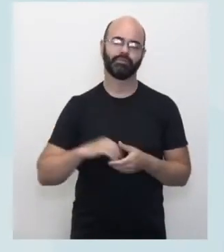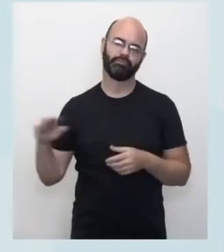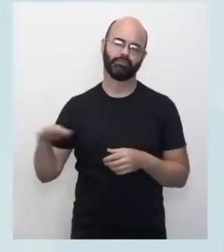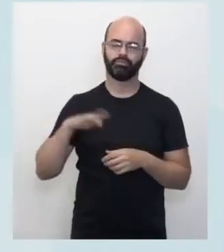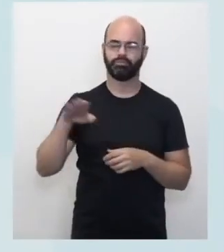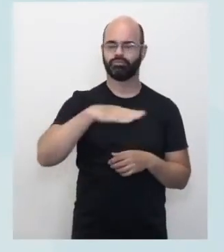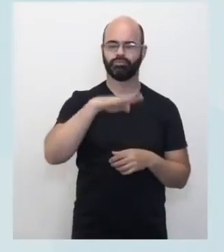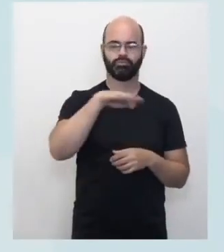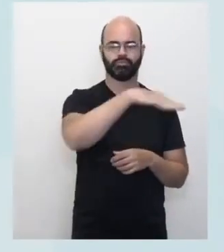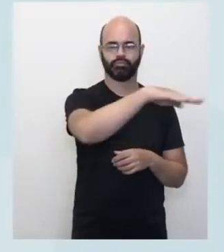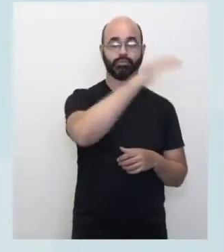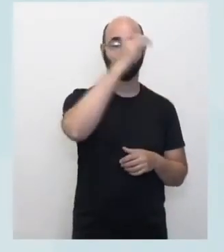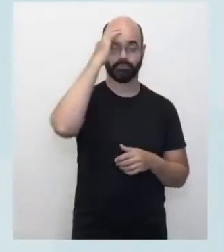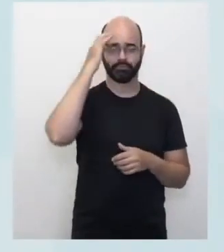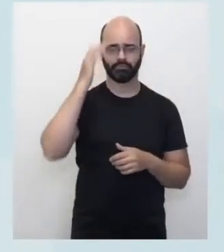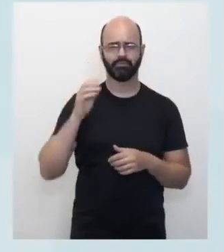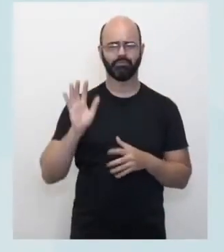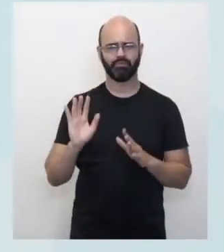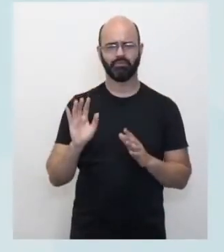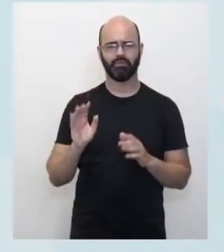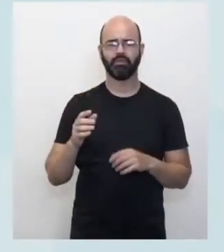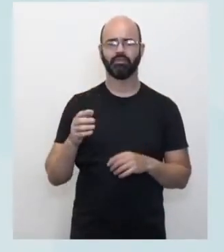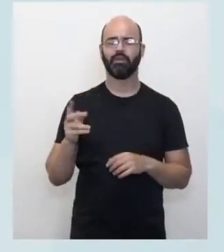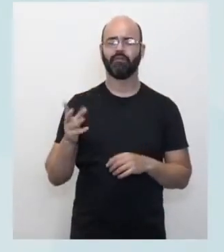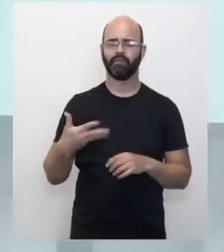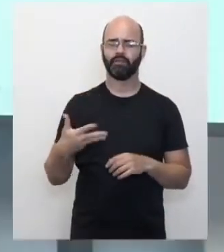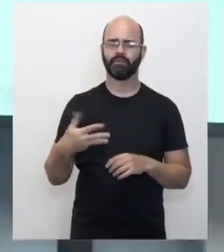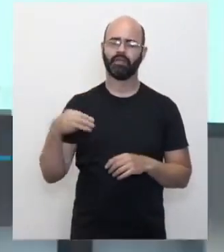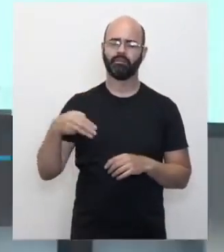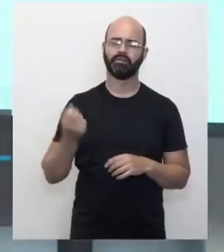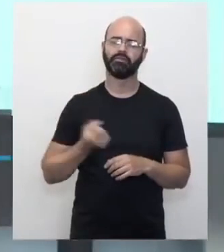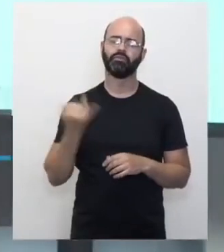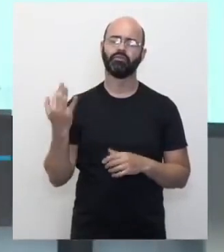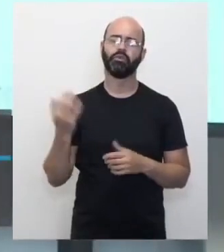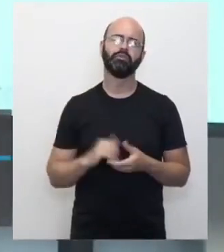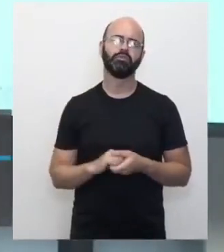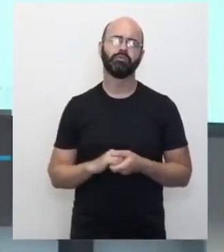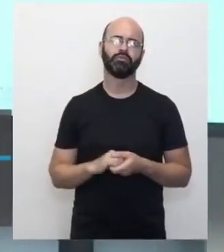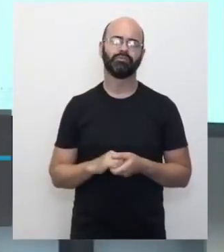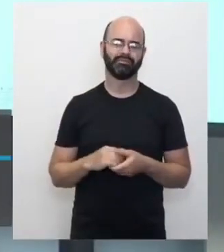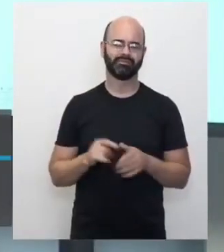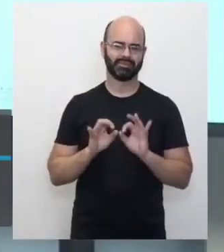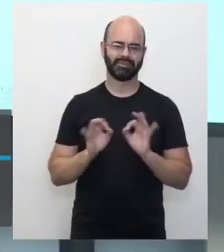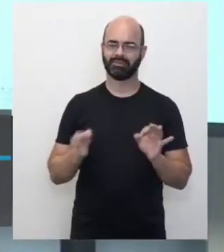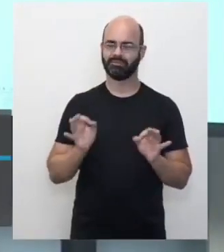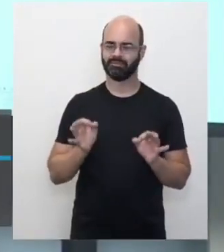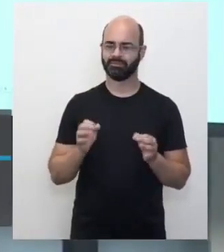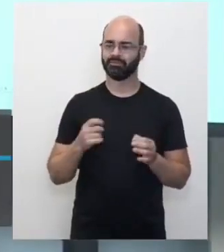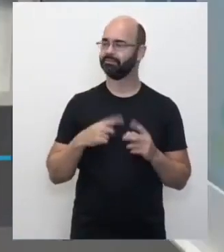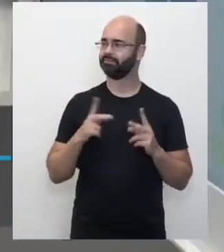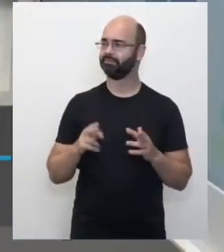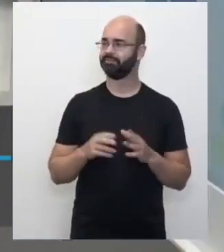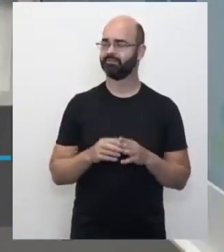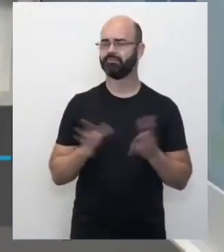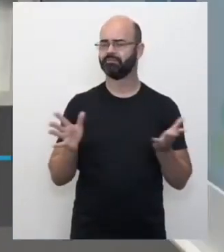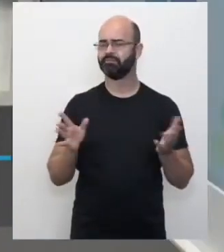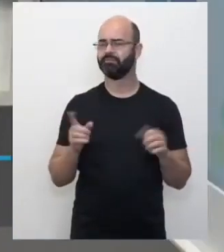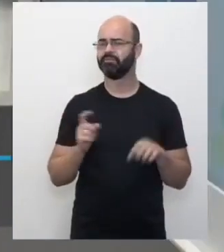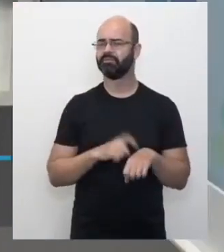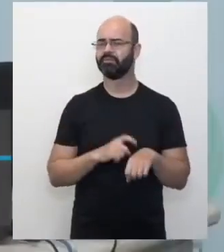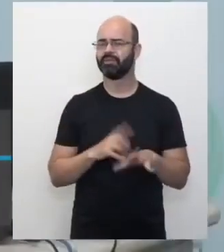média em que esse motorista viajou? É bem simples, né? Igual o meu. Professora Inês, quanto tempo você vai dar para essa